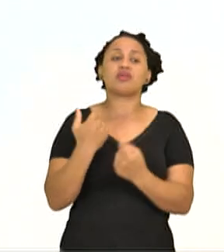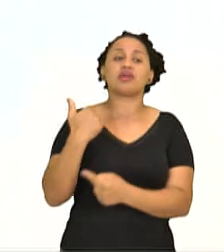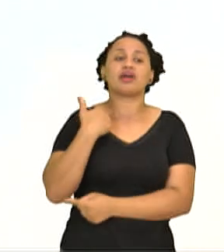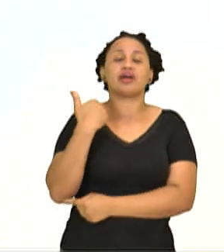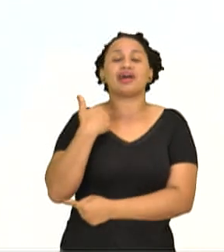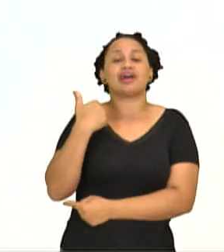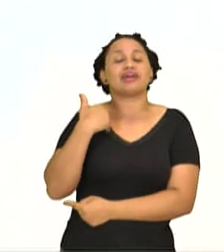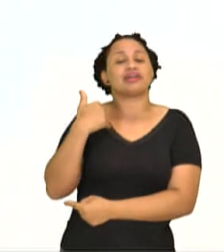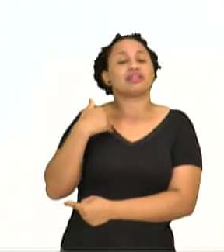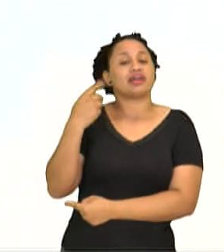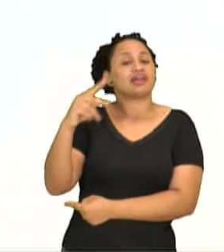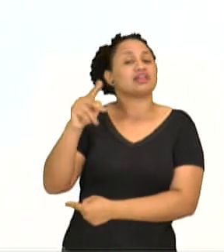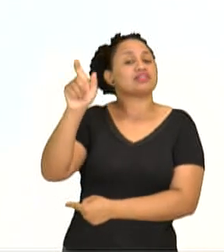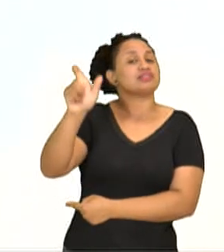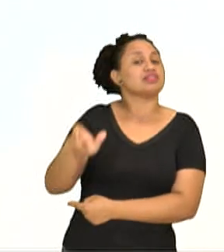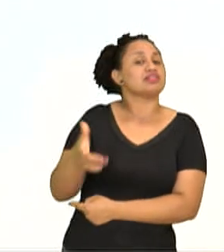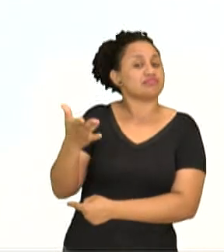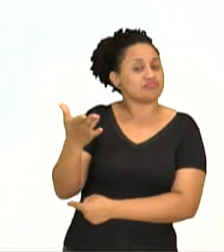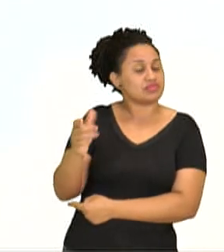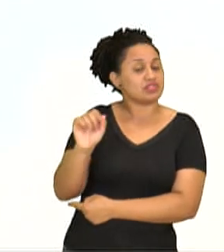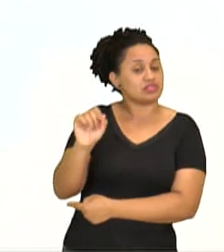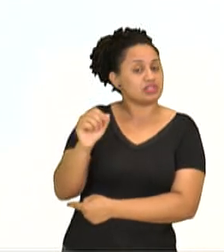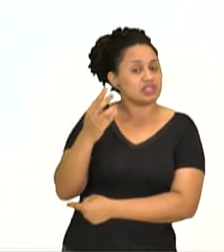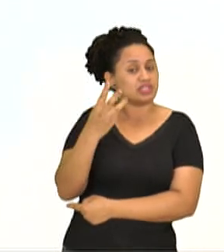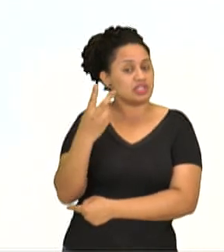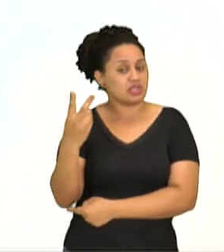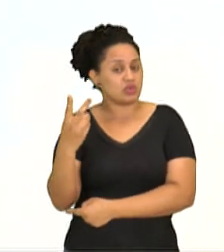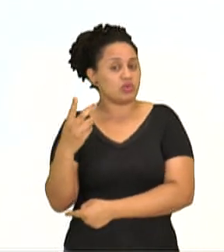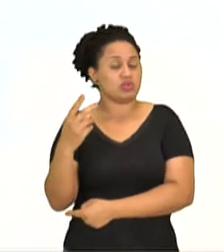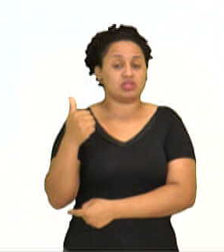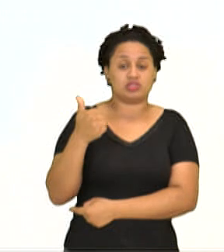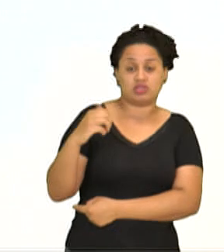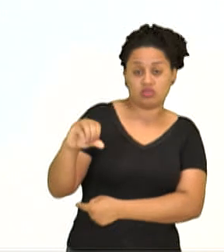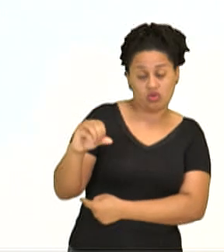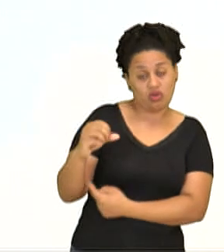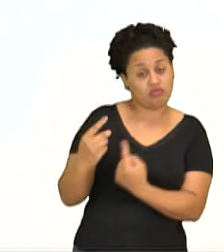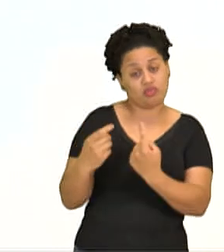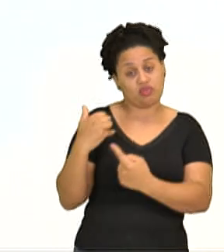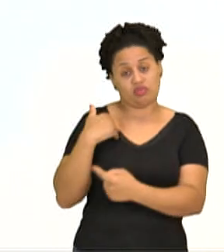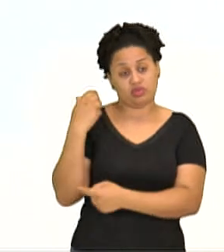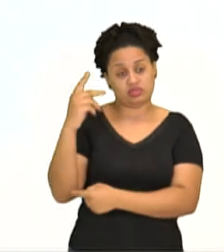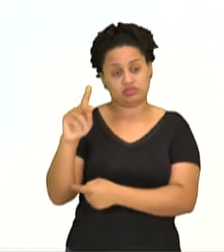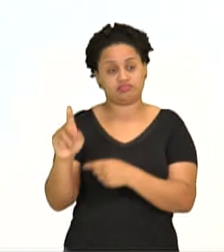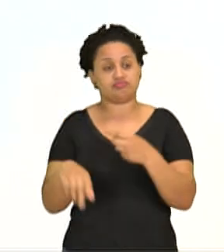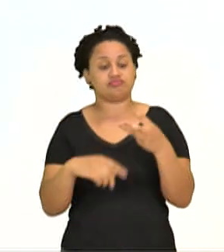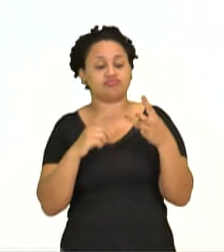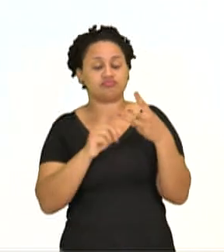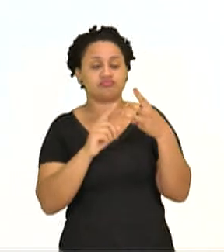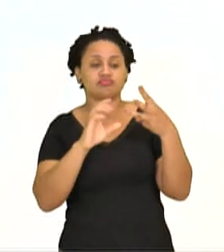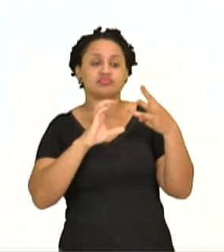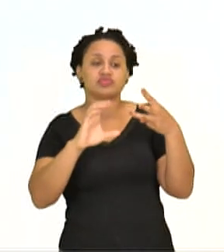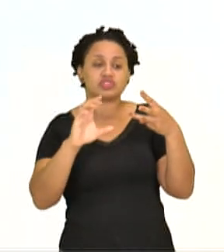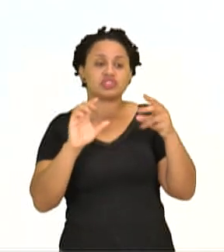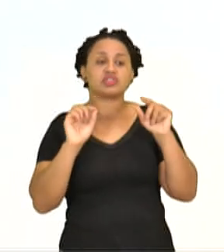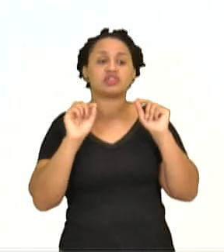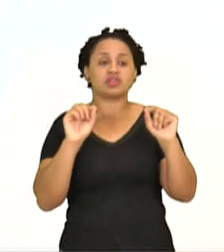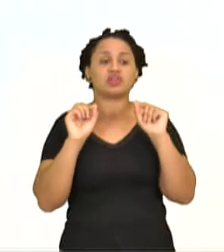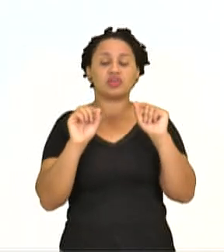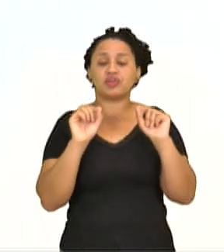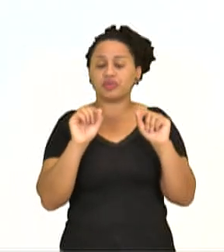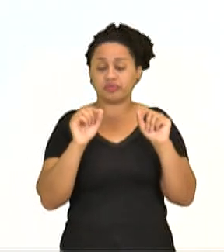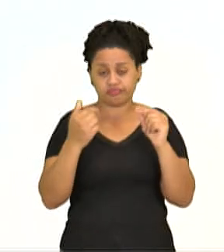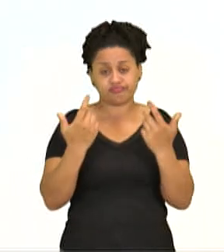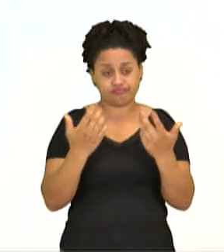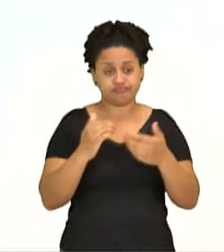Marta? Qual é a idade dela? 32? 19? E letter C. What is